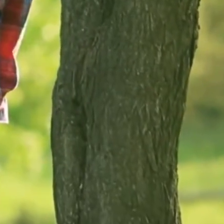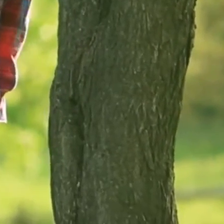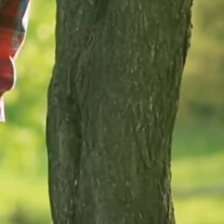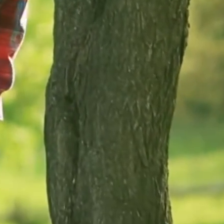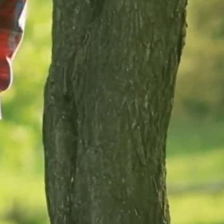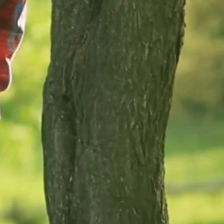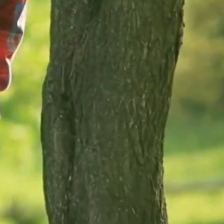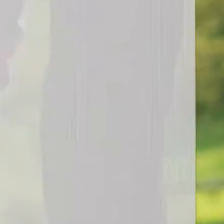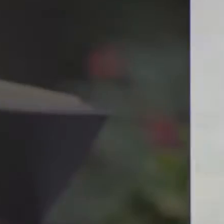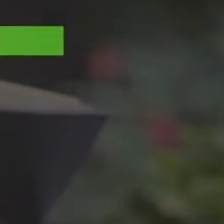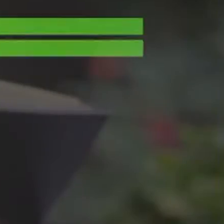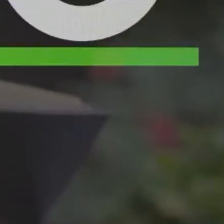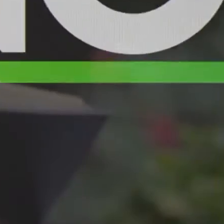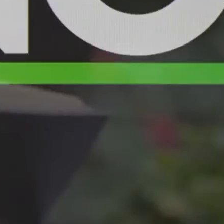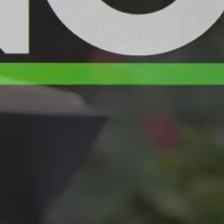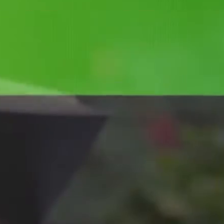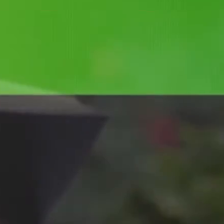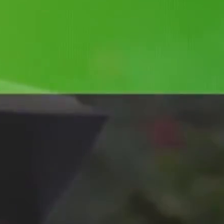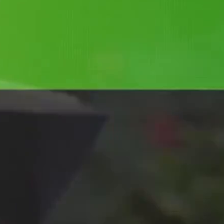Música